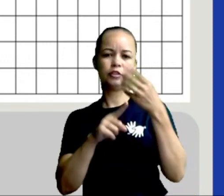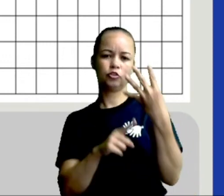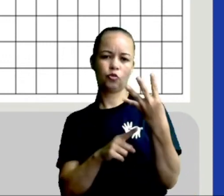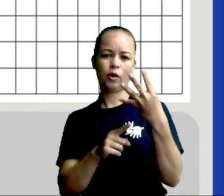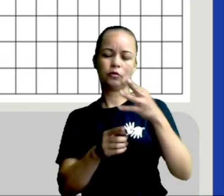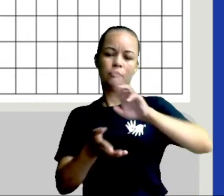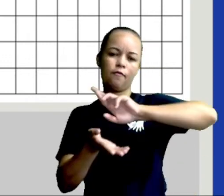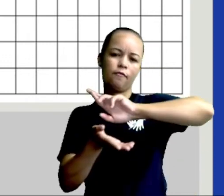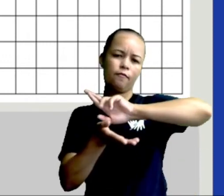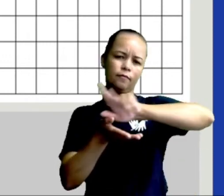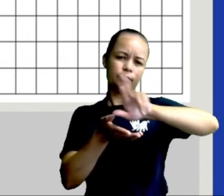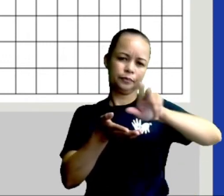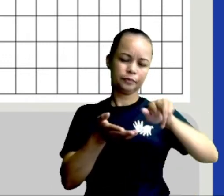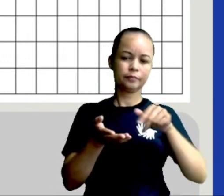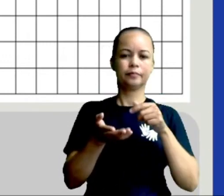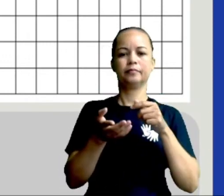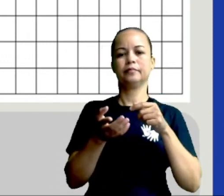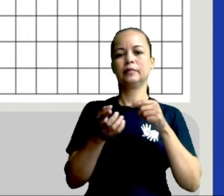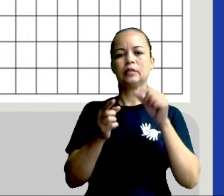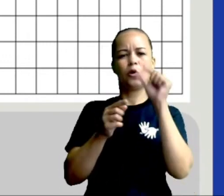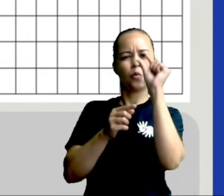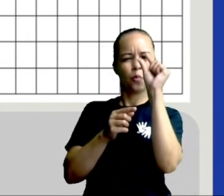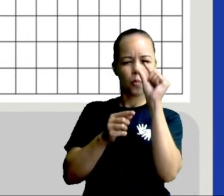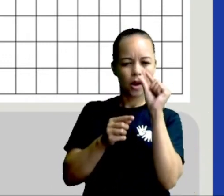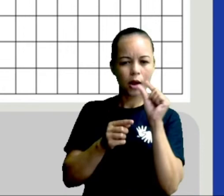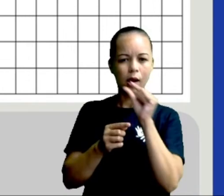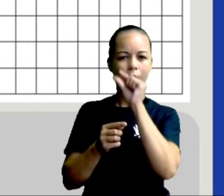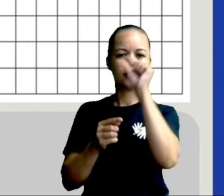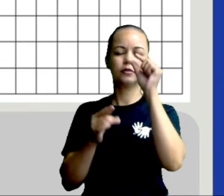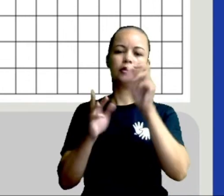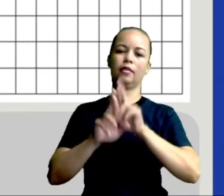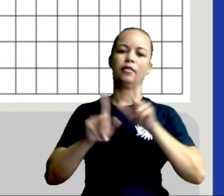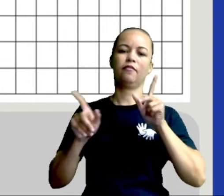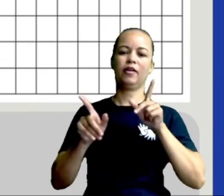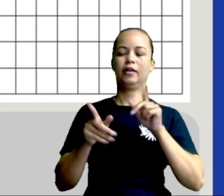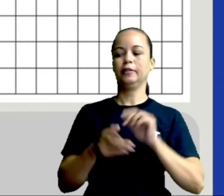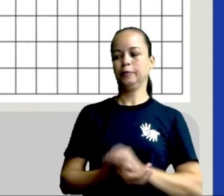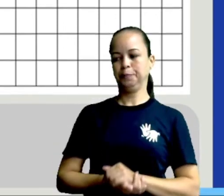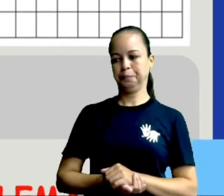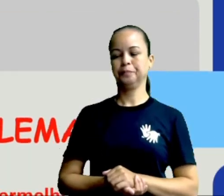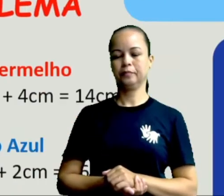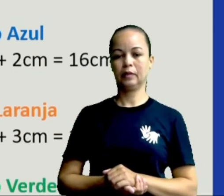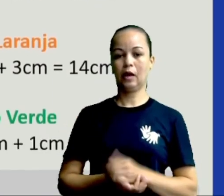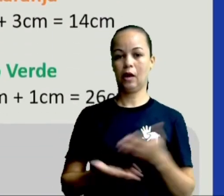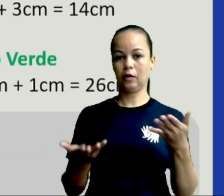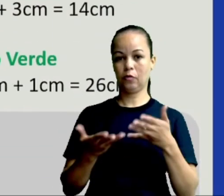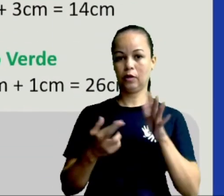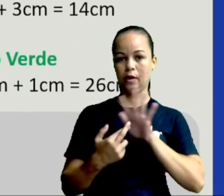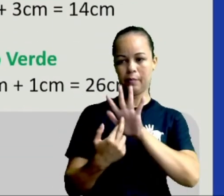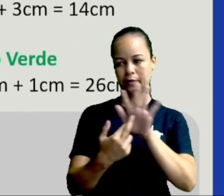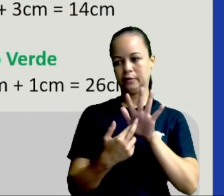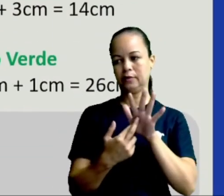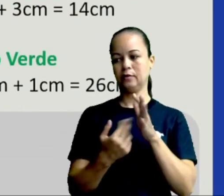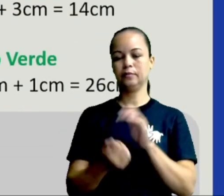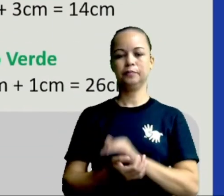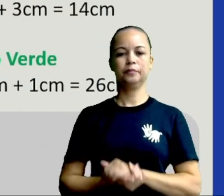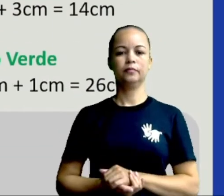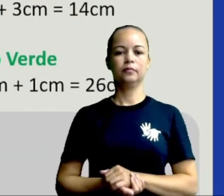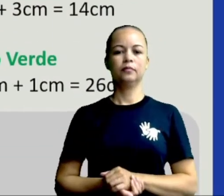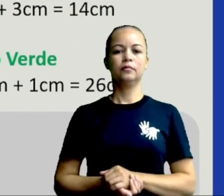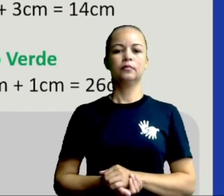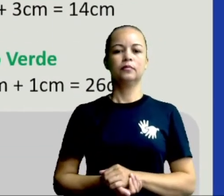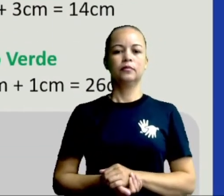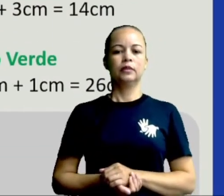ter vários retângulos aí diferentes. Então, vamos lá fazer essa representação.